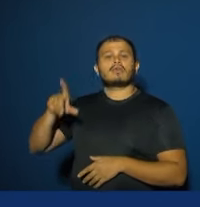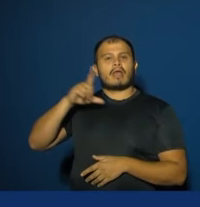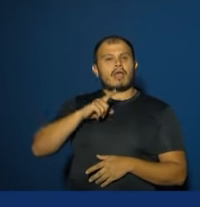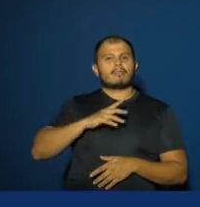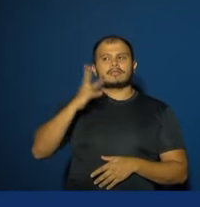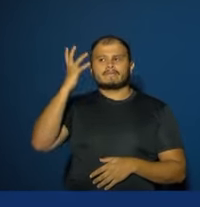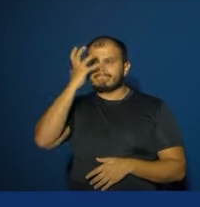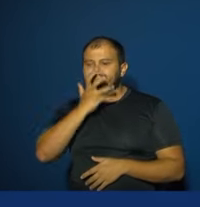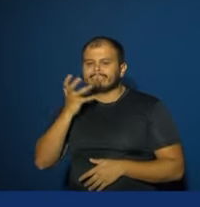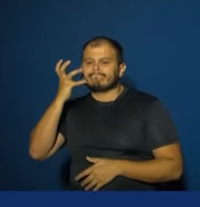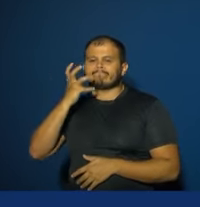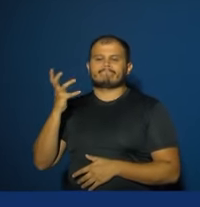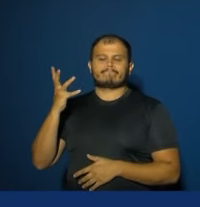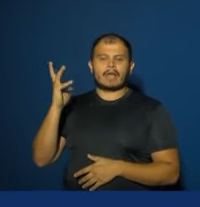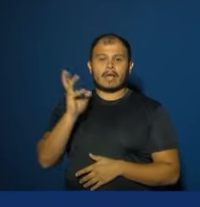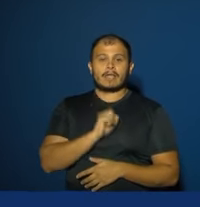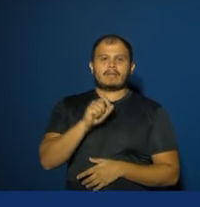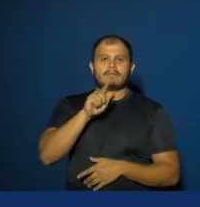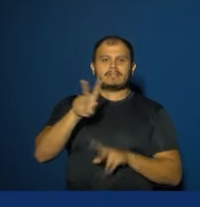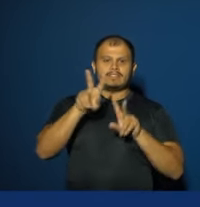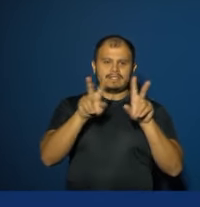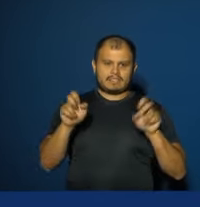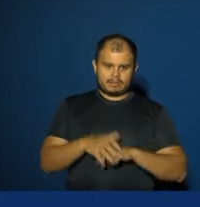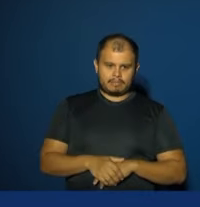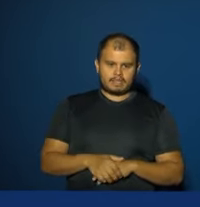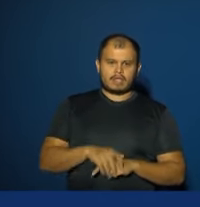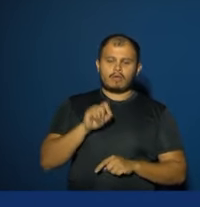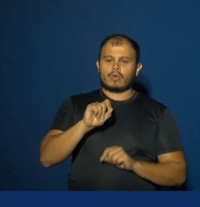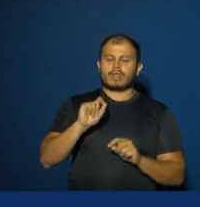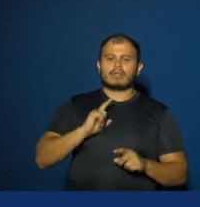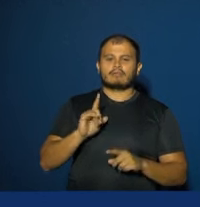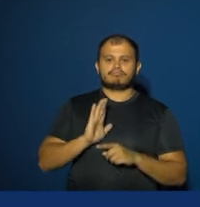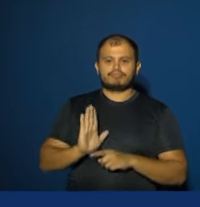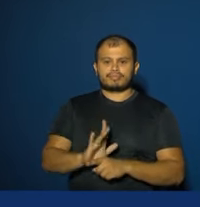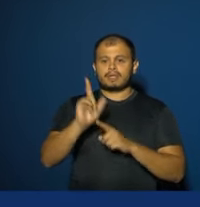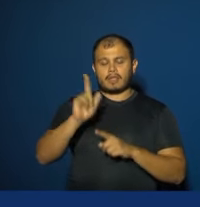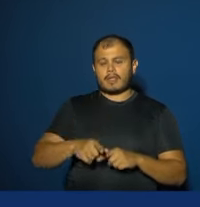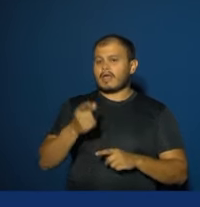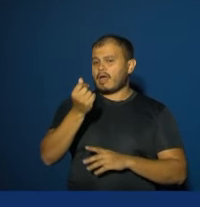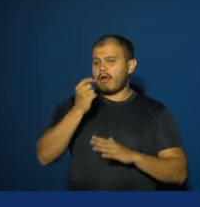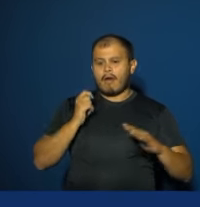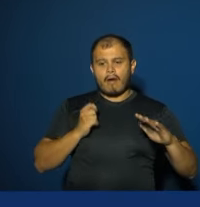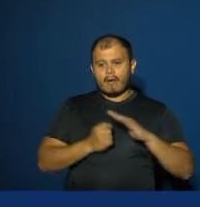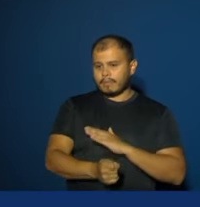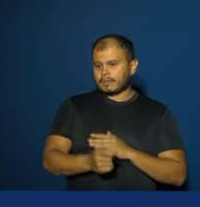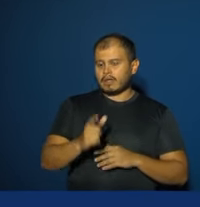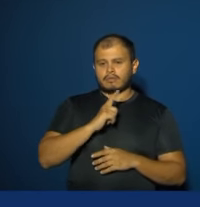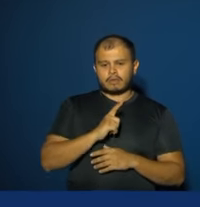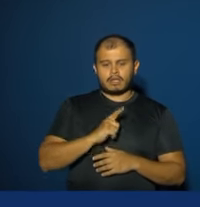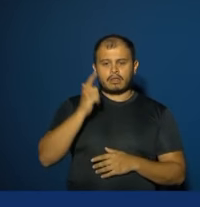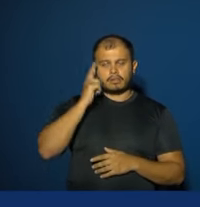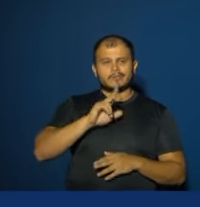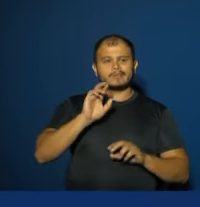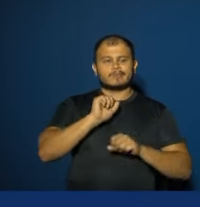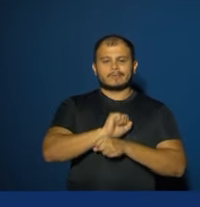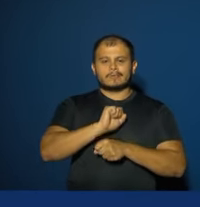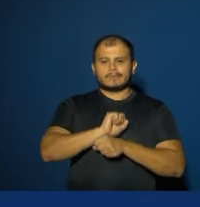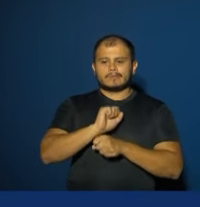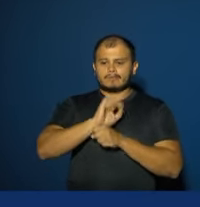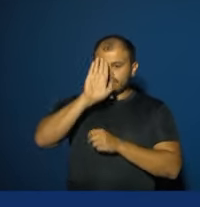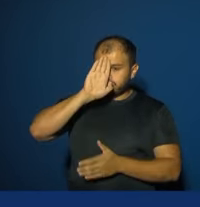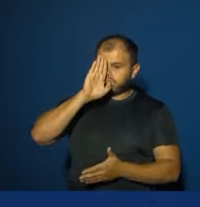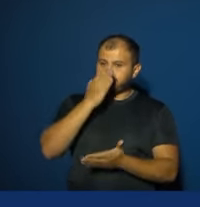a a mágica que ilumina isso aí é é o capital é a crença do investidor das